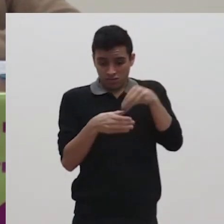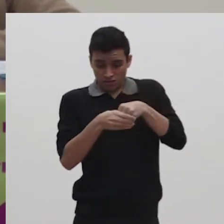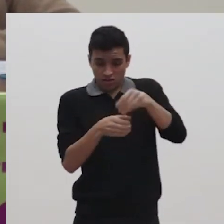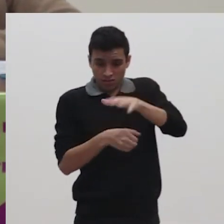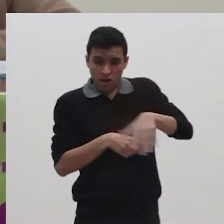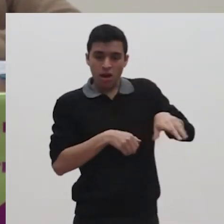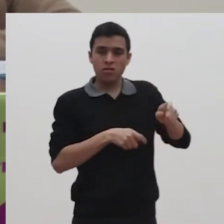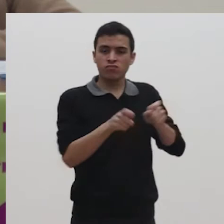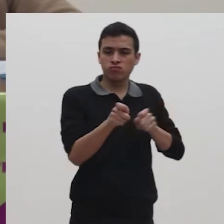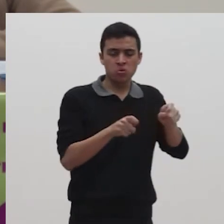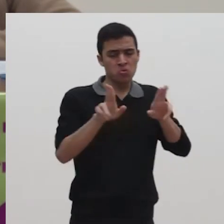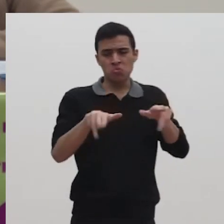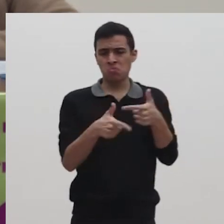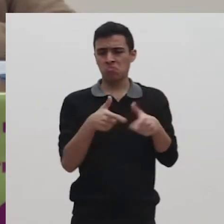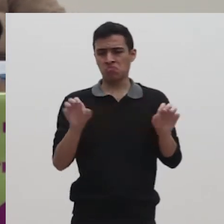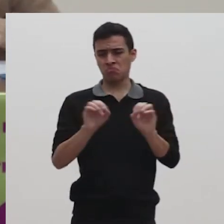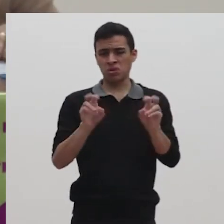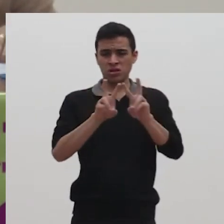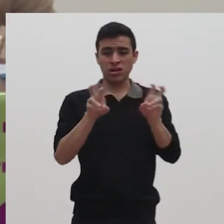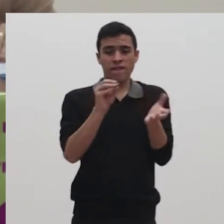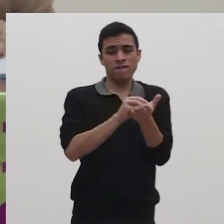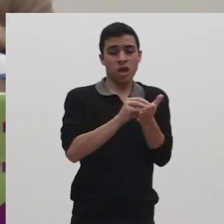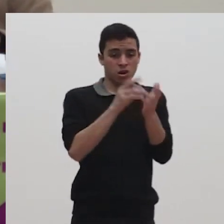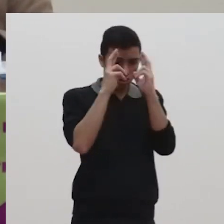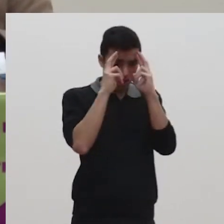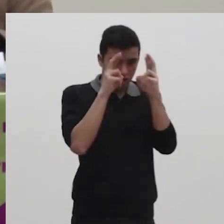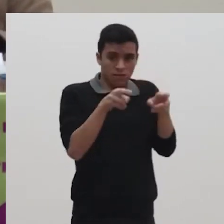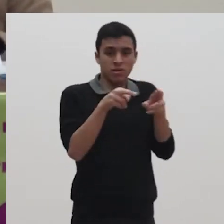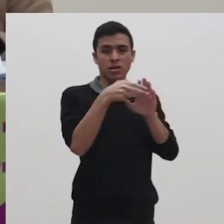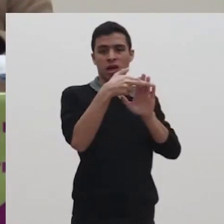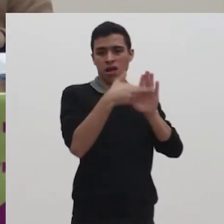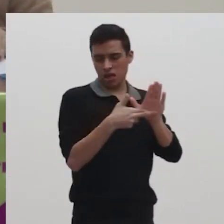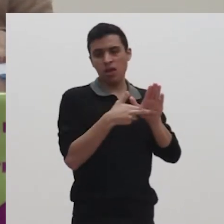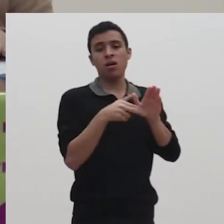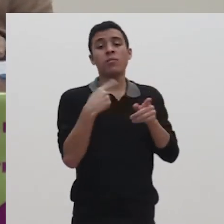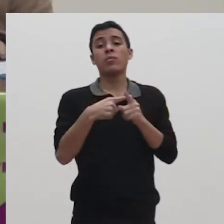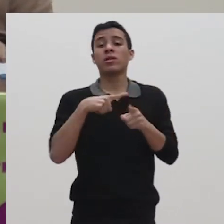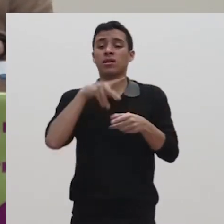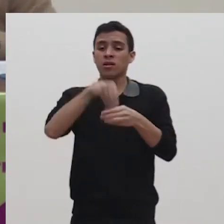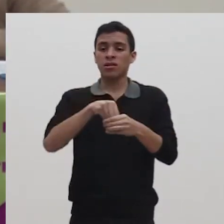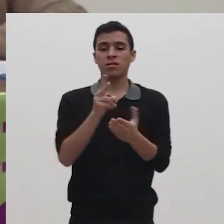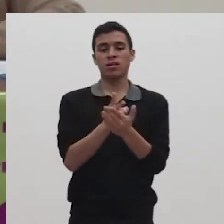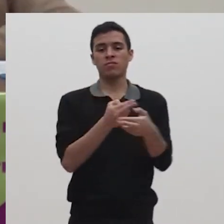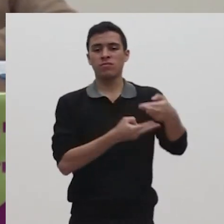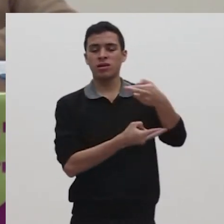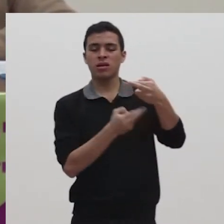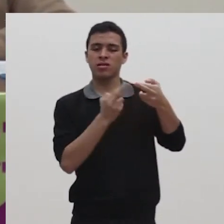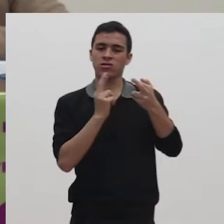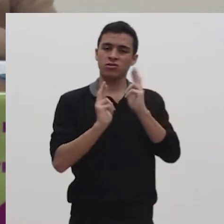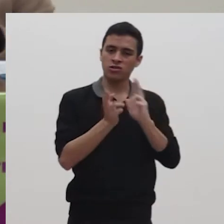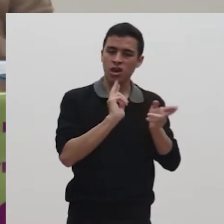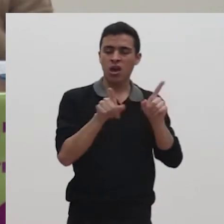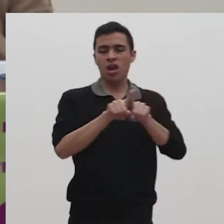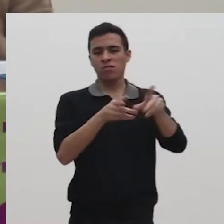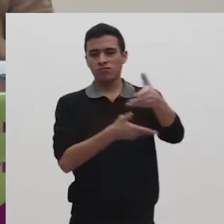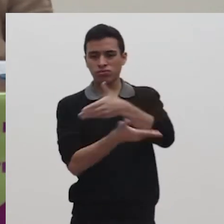das jurídicas, nunca tive problema com a ausência de cumprimento de portaria, porque lá havia diálogo e democracia.